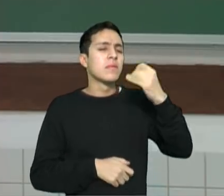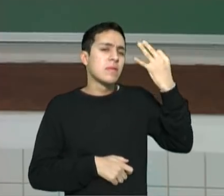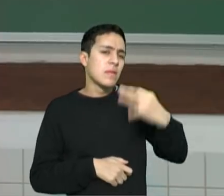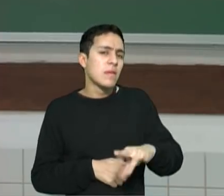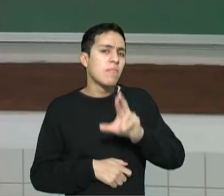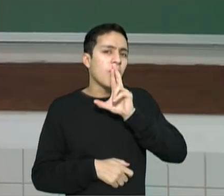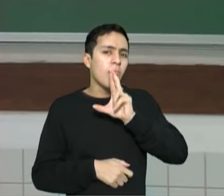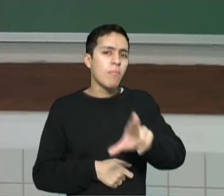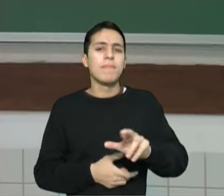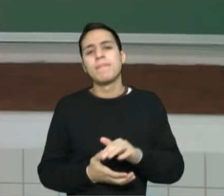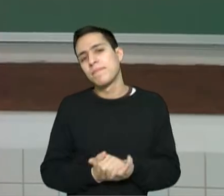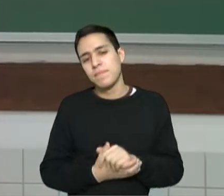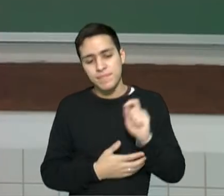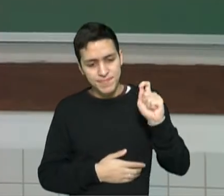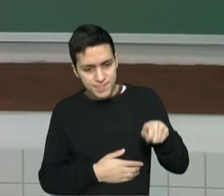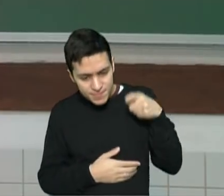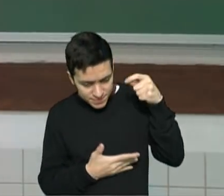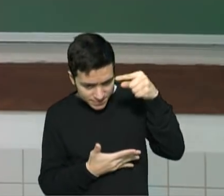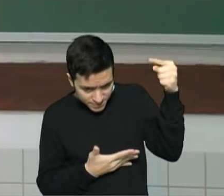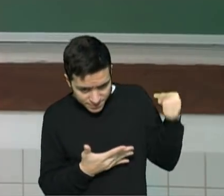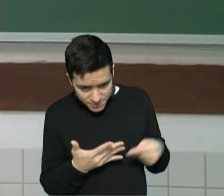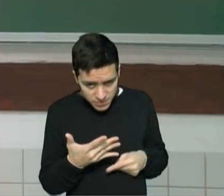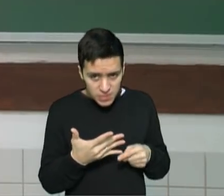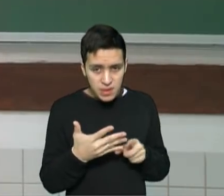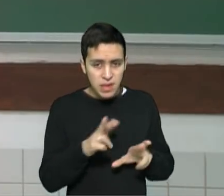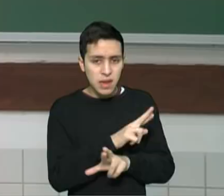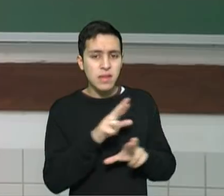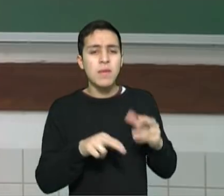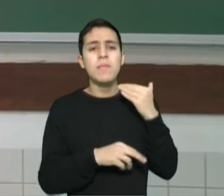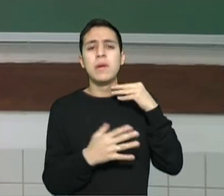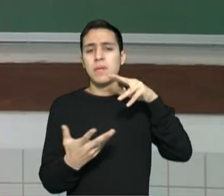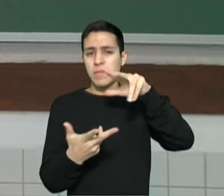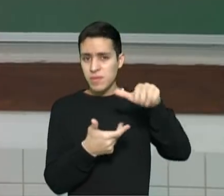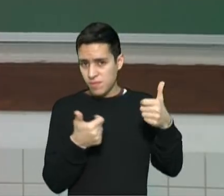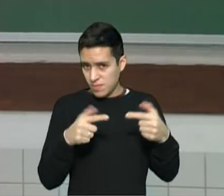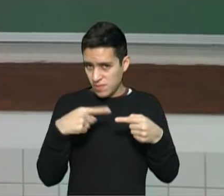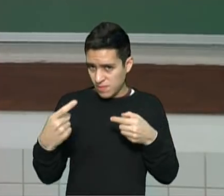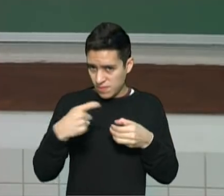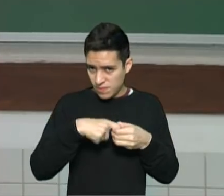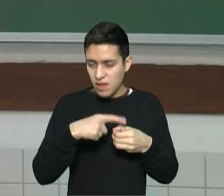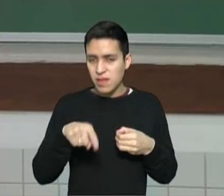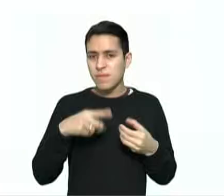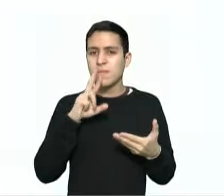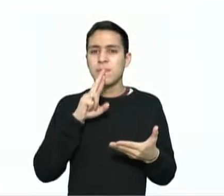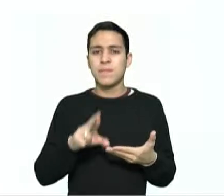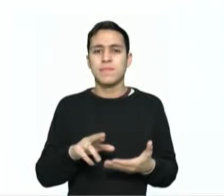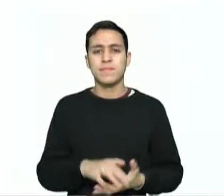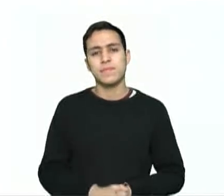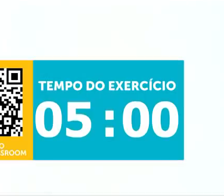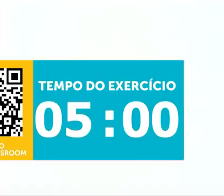correta sobre algumas questões ligadas ao Banco Mundial. Voltamos já e já fazemos a resposta.